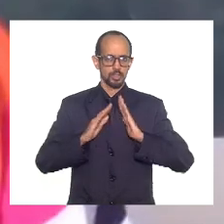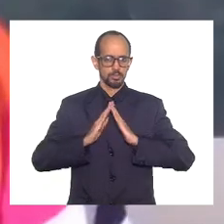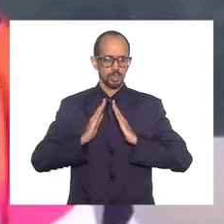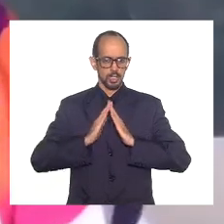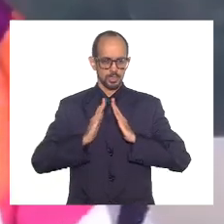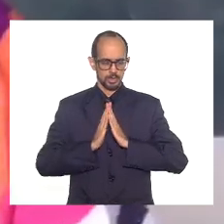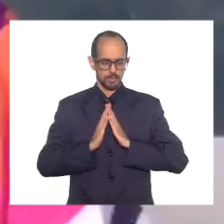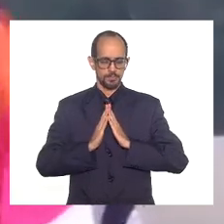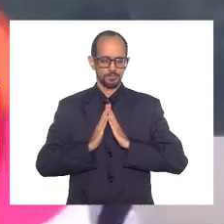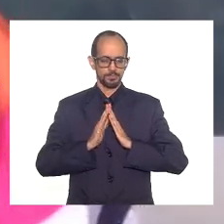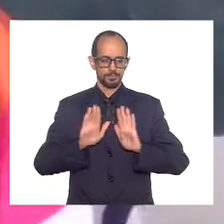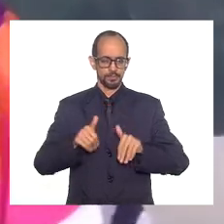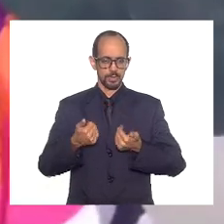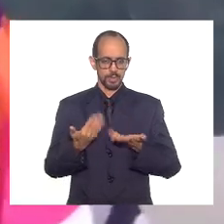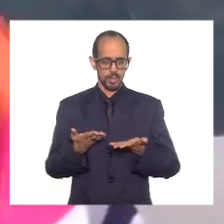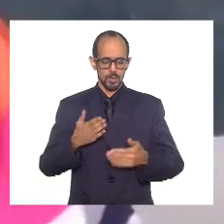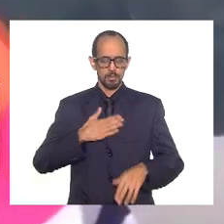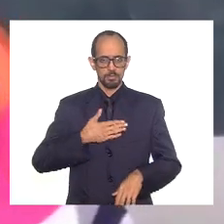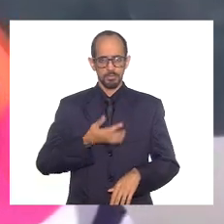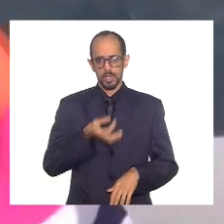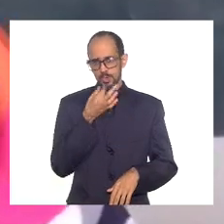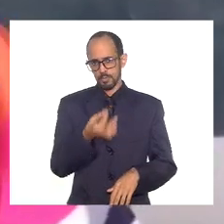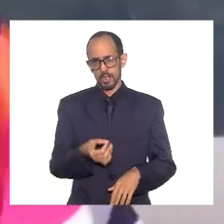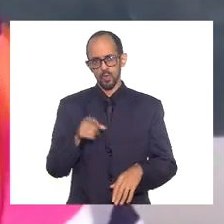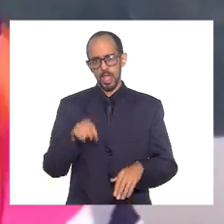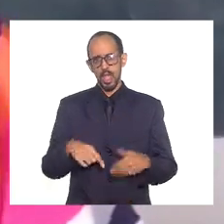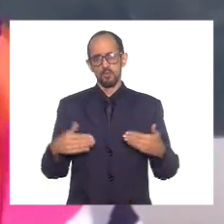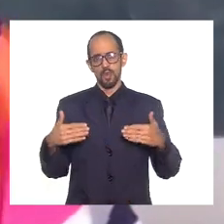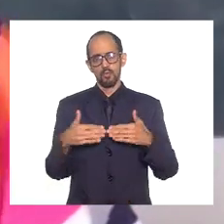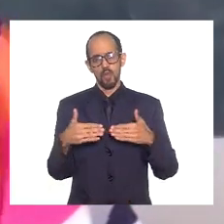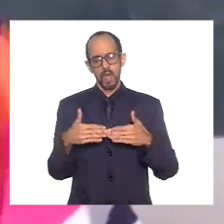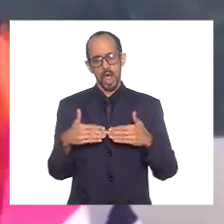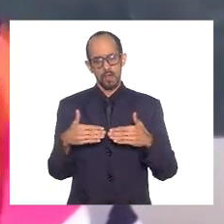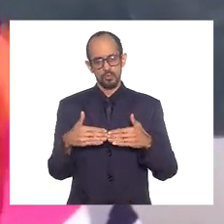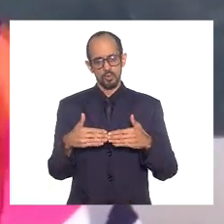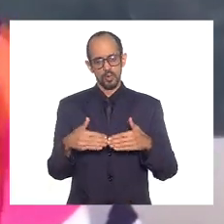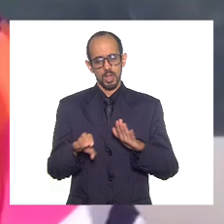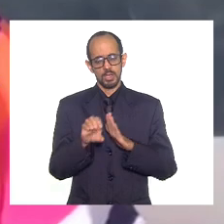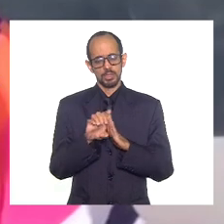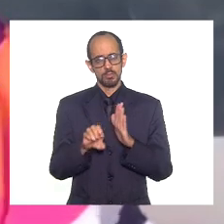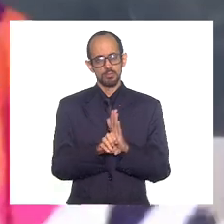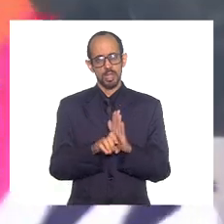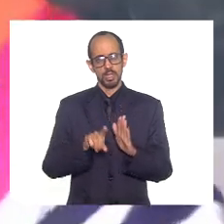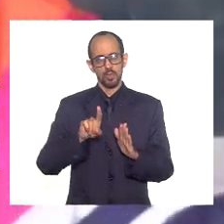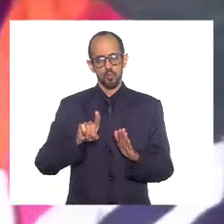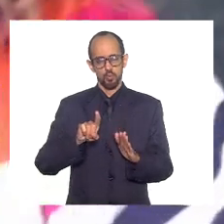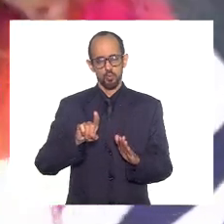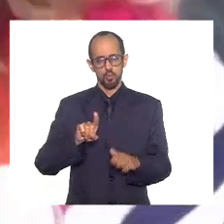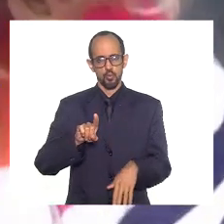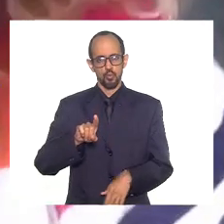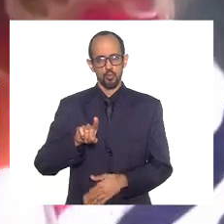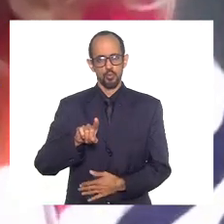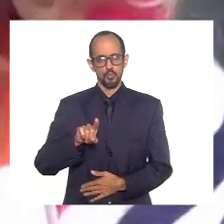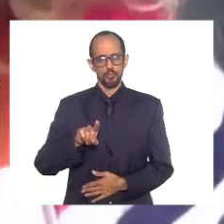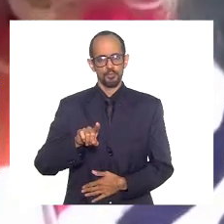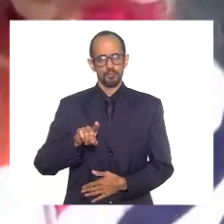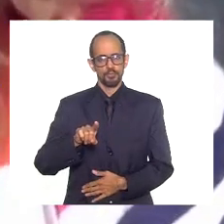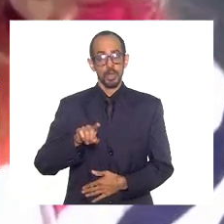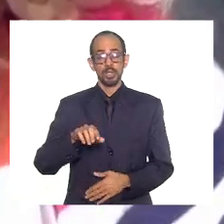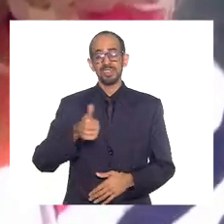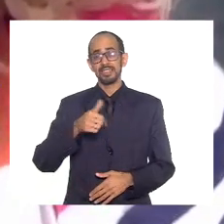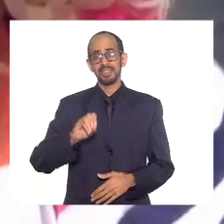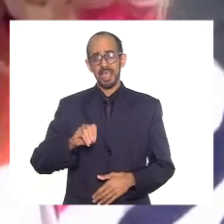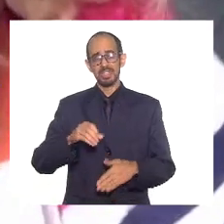esse projeto. Então, o parecer é favorável, presidente, às emendas 1, de